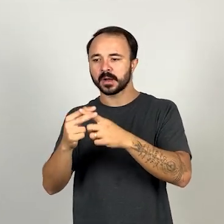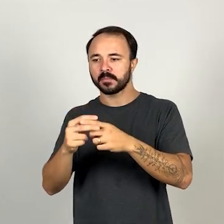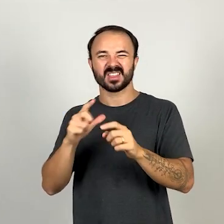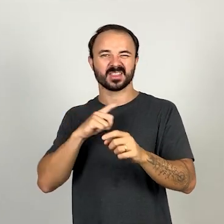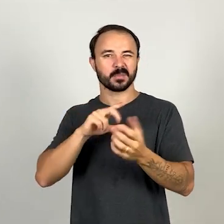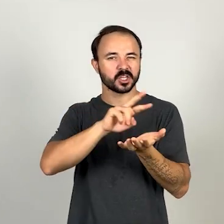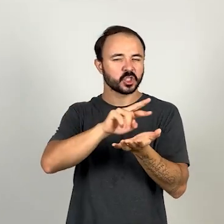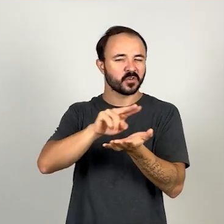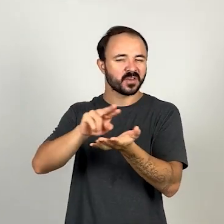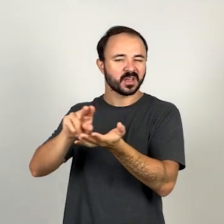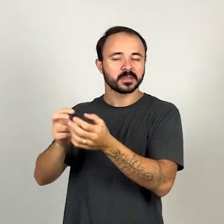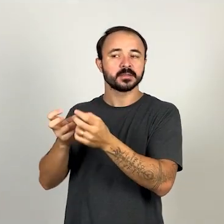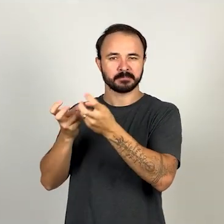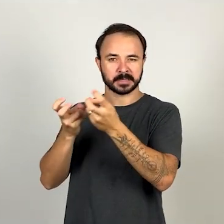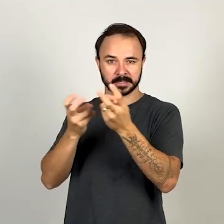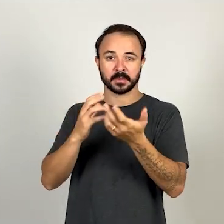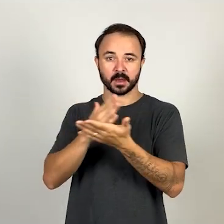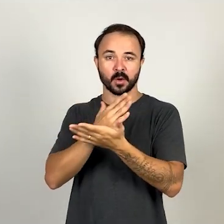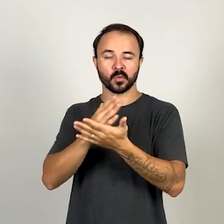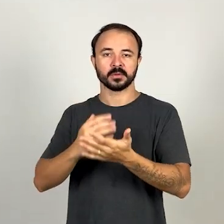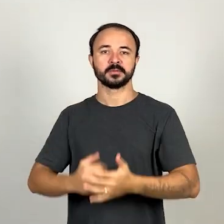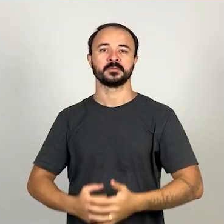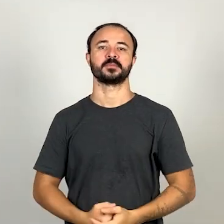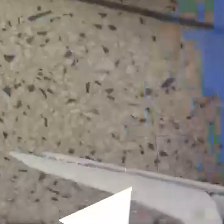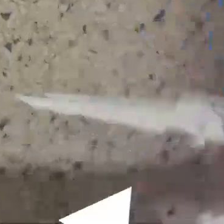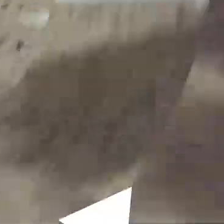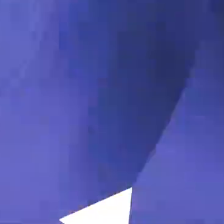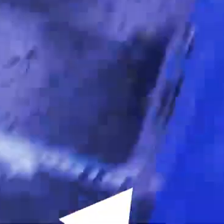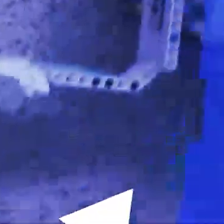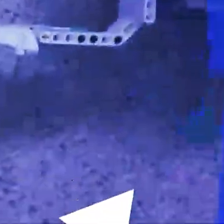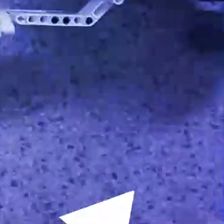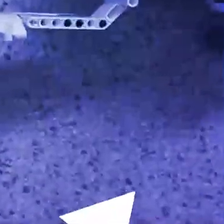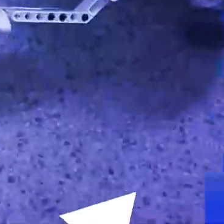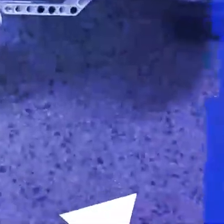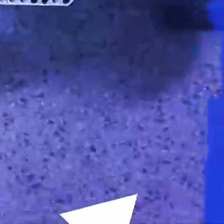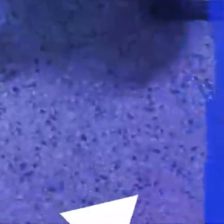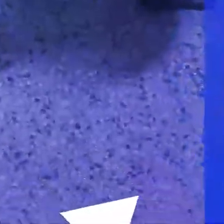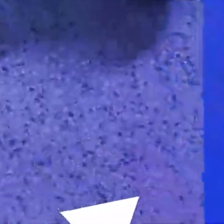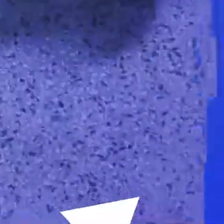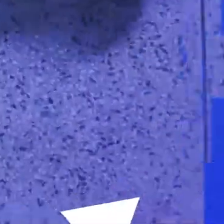também diversificados de acordo com os componentes eletrônicos.